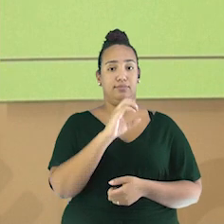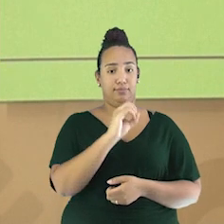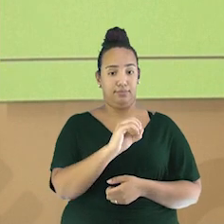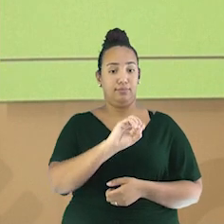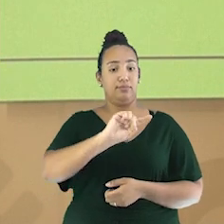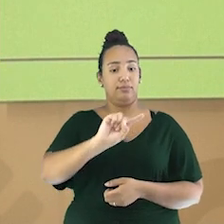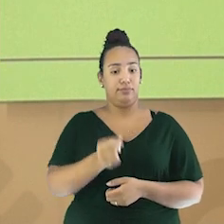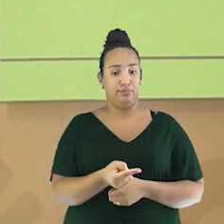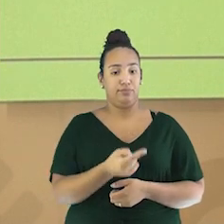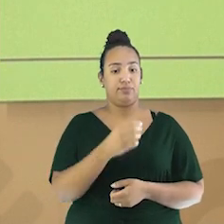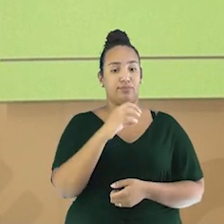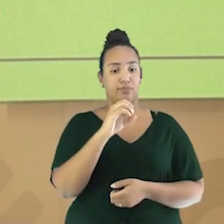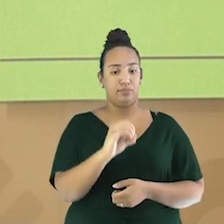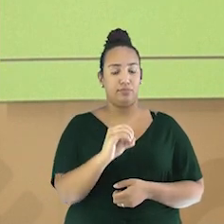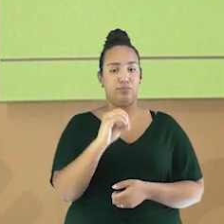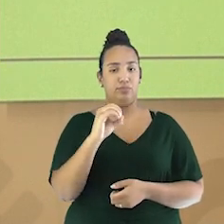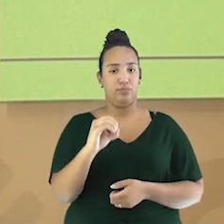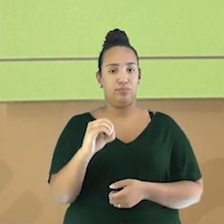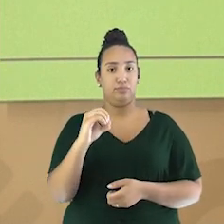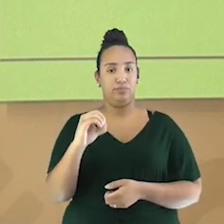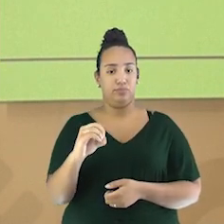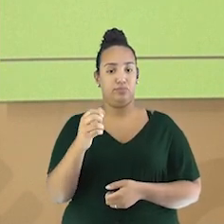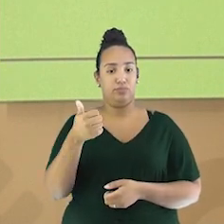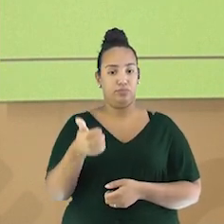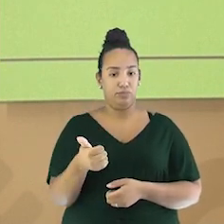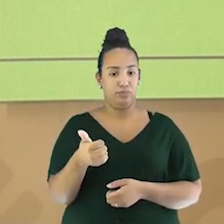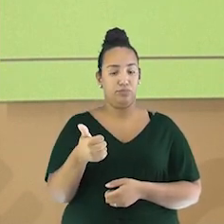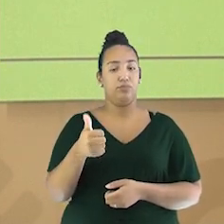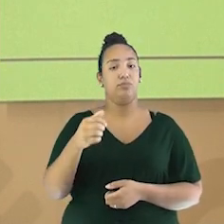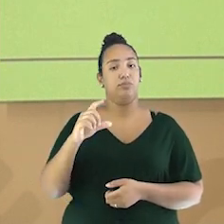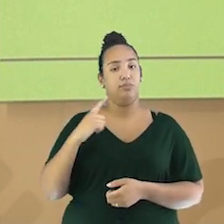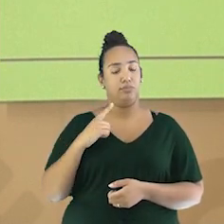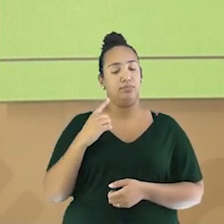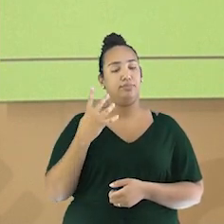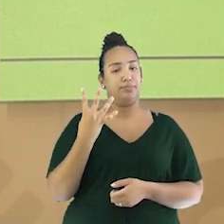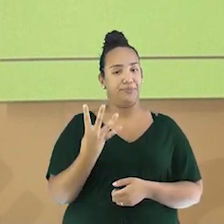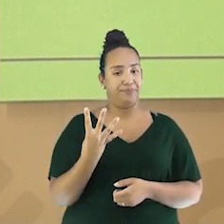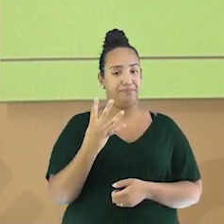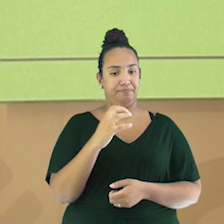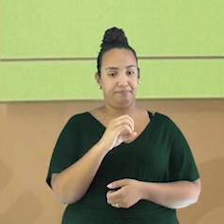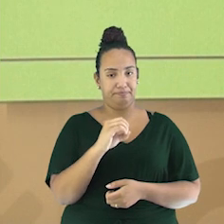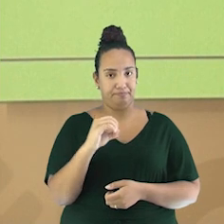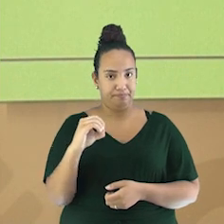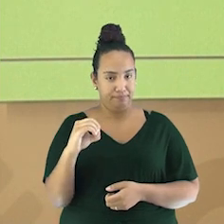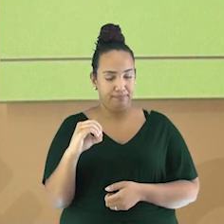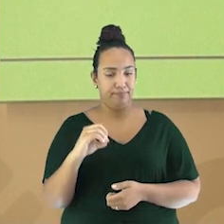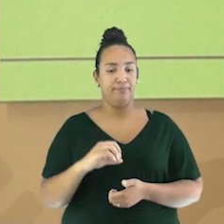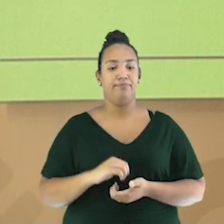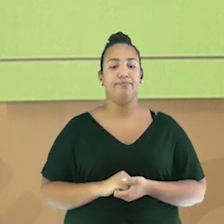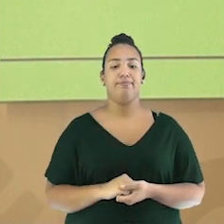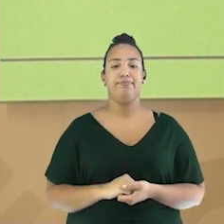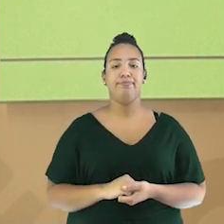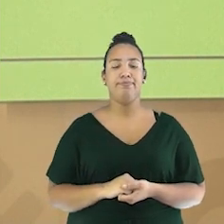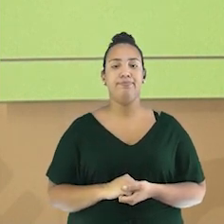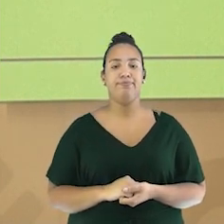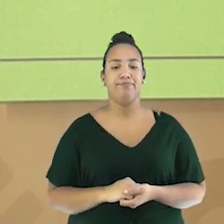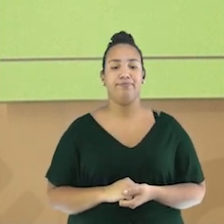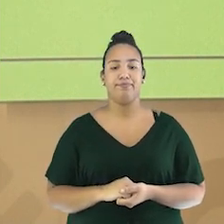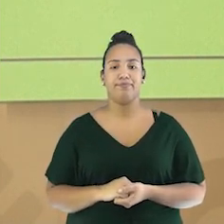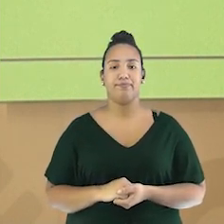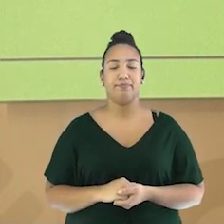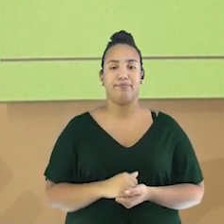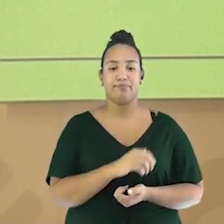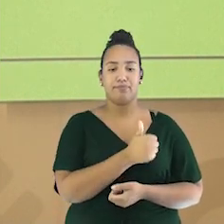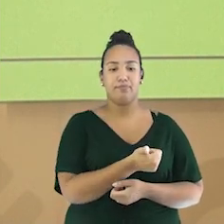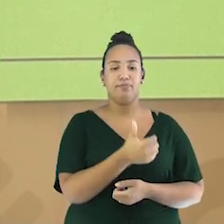resultar em 0,0001 e vai possuir 4 zeros.